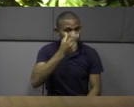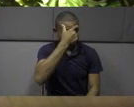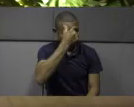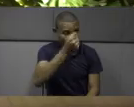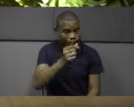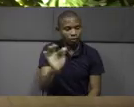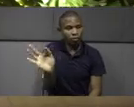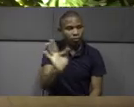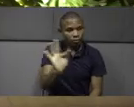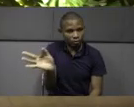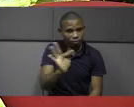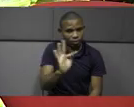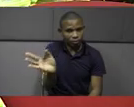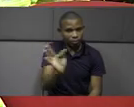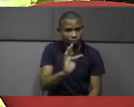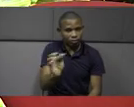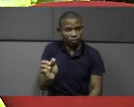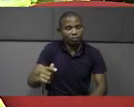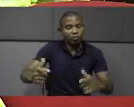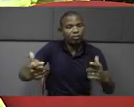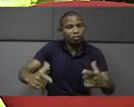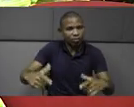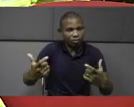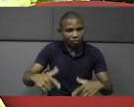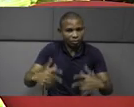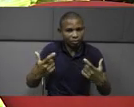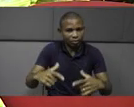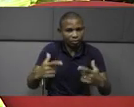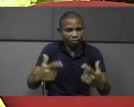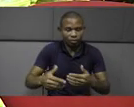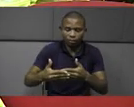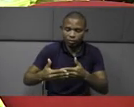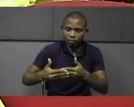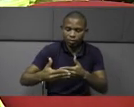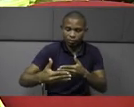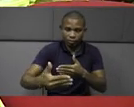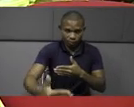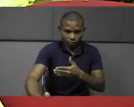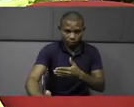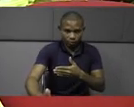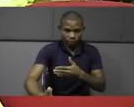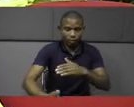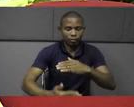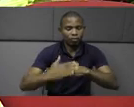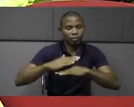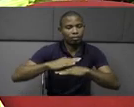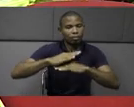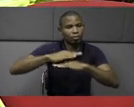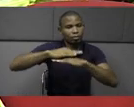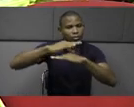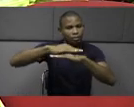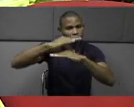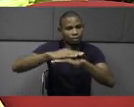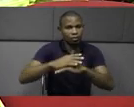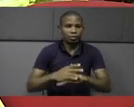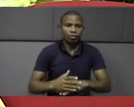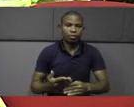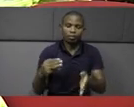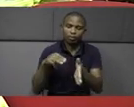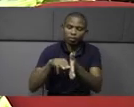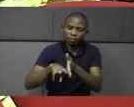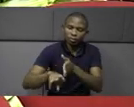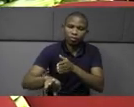de extensão universitária nas universidades a partir de uma construção tanto metodológica quanto